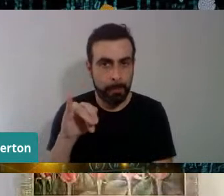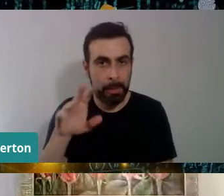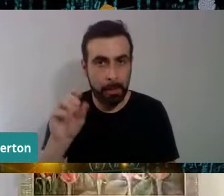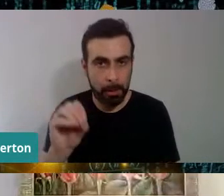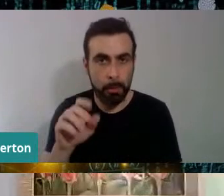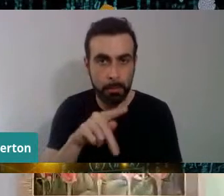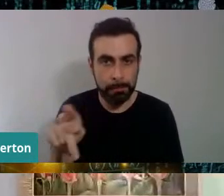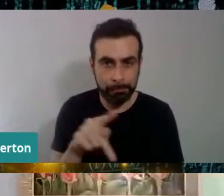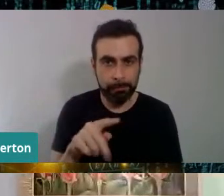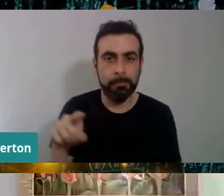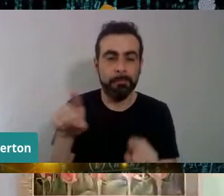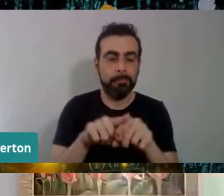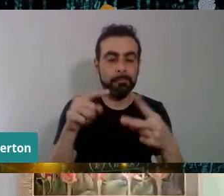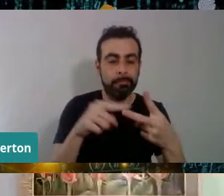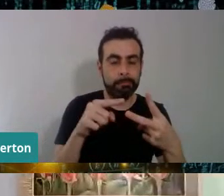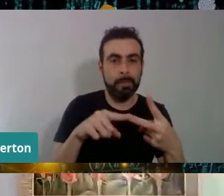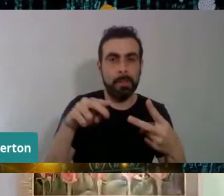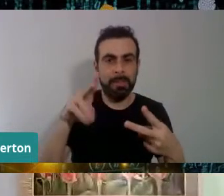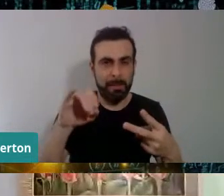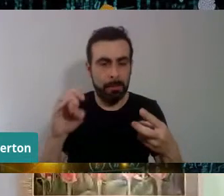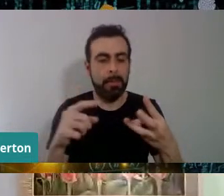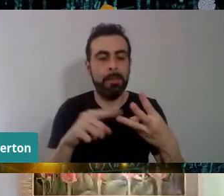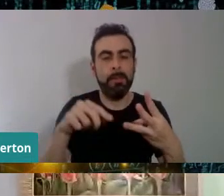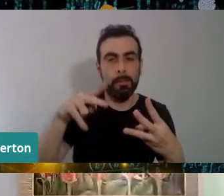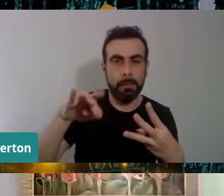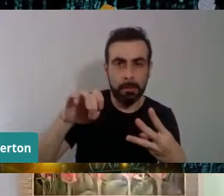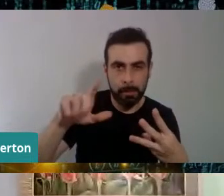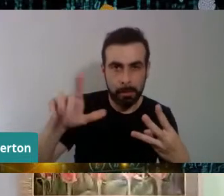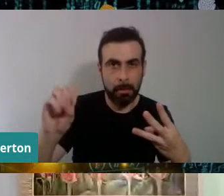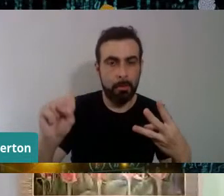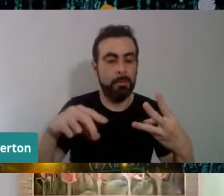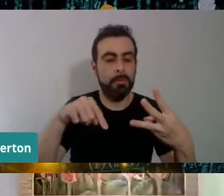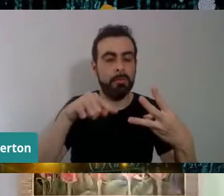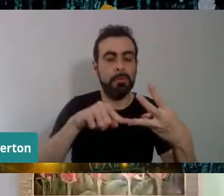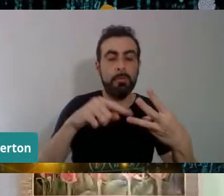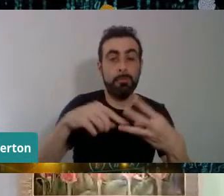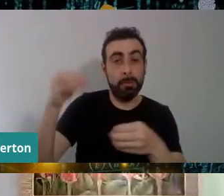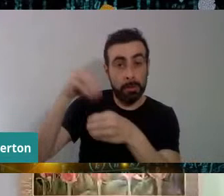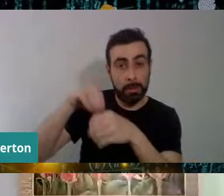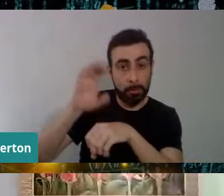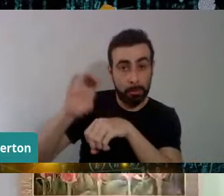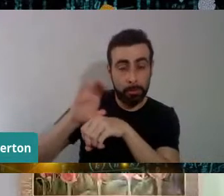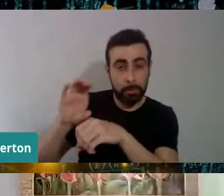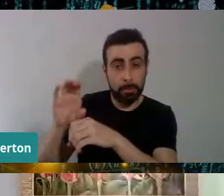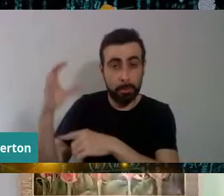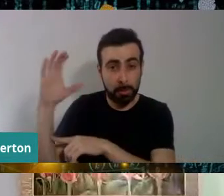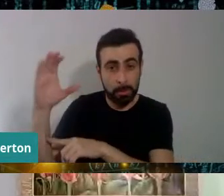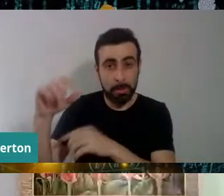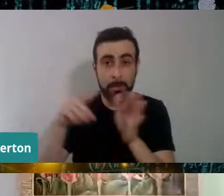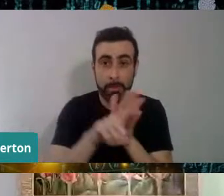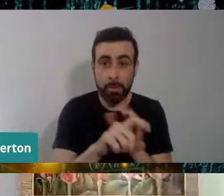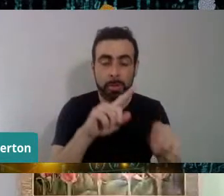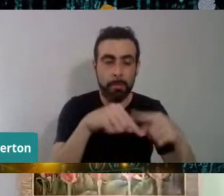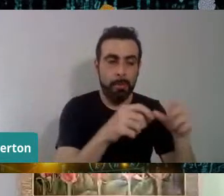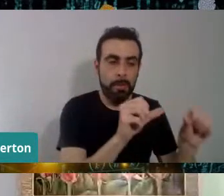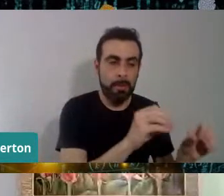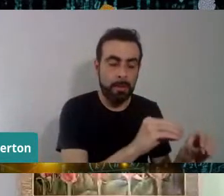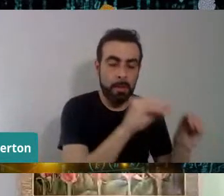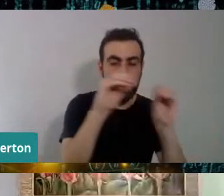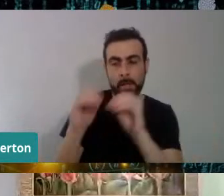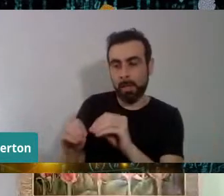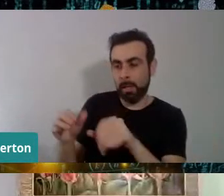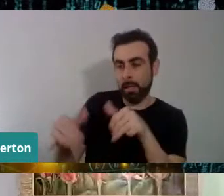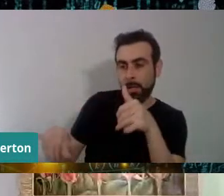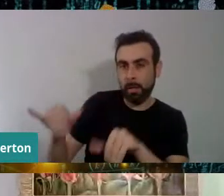no curso, a professora Ney, o professor Nelson, no curso de Ciências Biológicas, né? Aí depois fui para o curso de Química, né? Tive aula com